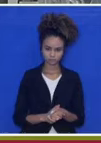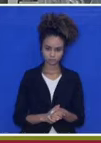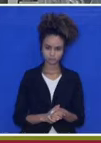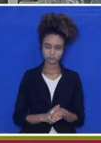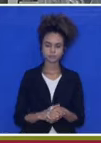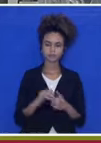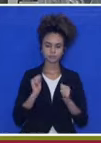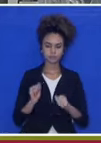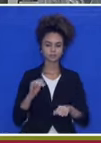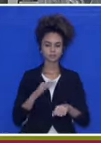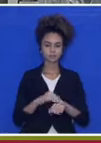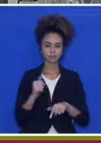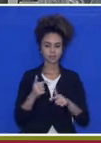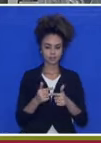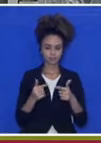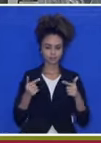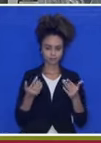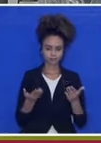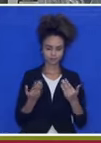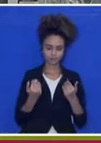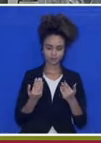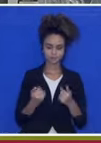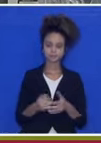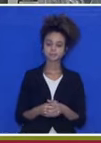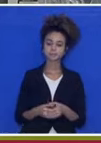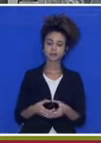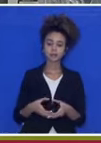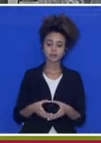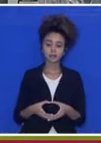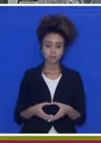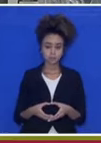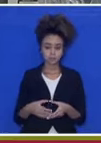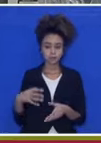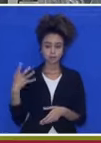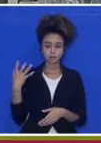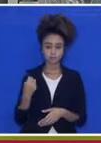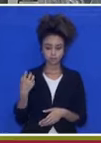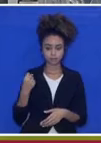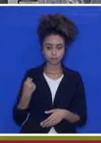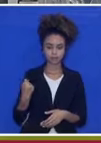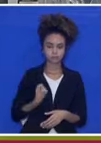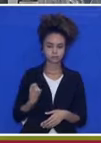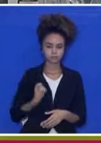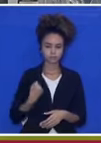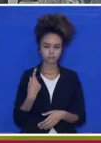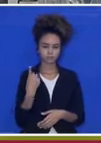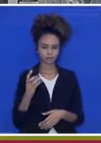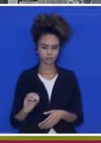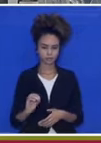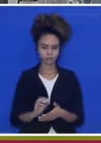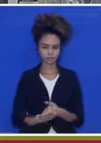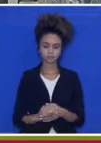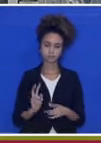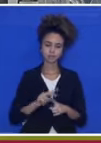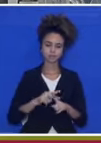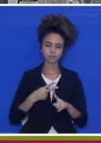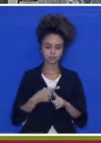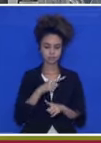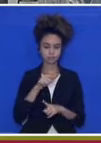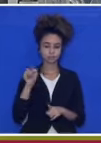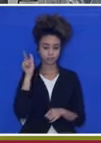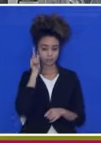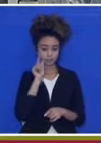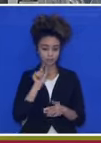Pode chamar que a sorte vem. Bola branca, número 10. Branca, 10. Na dupla cena você ganha acertando